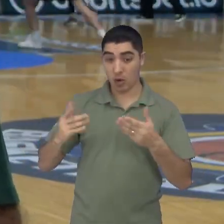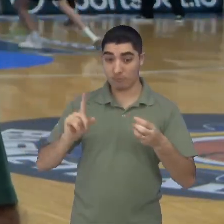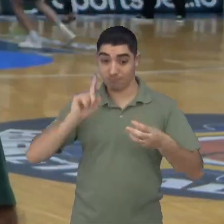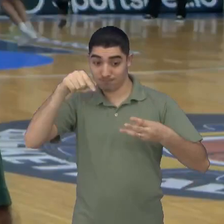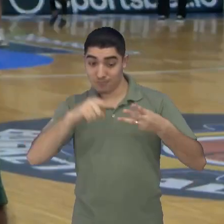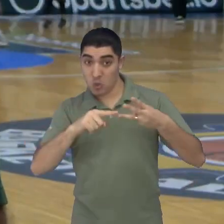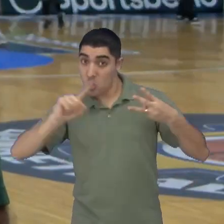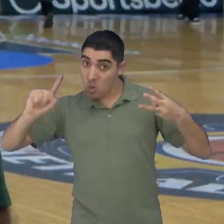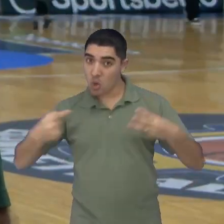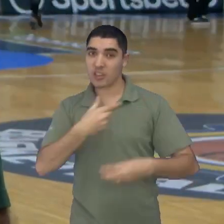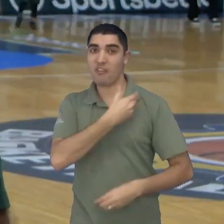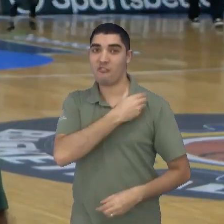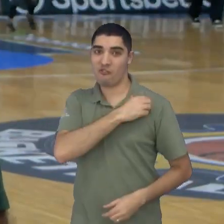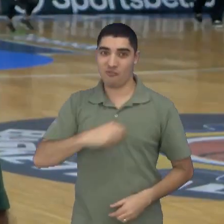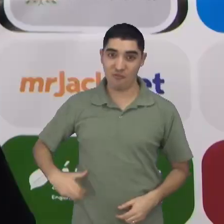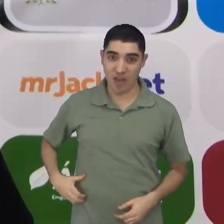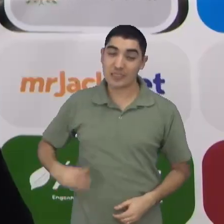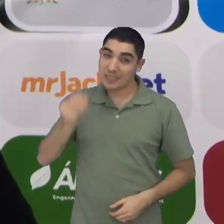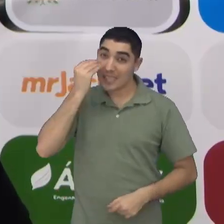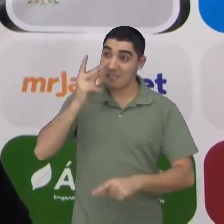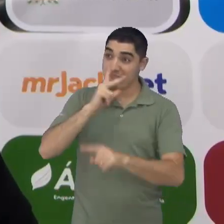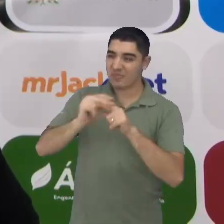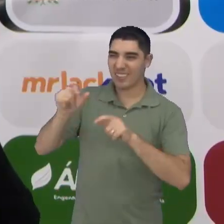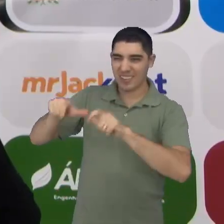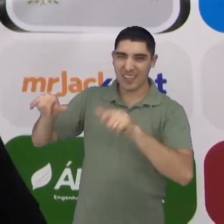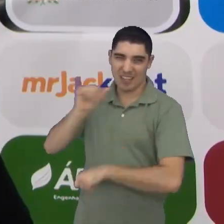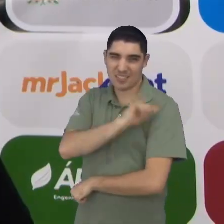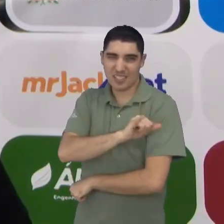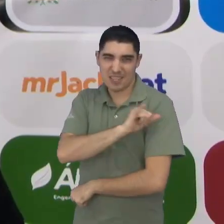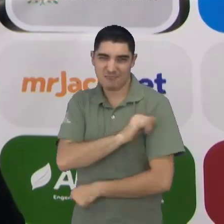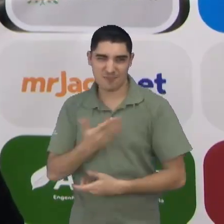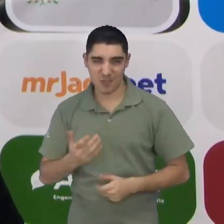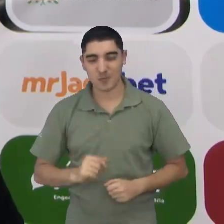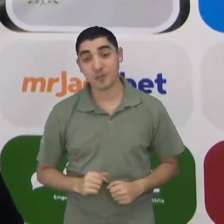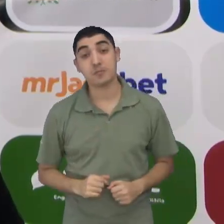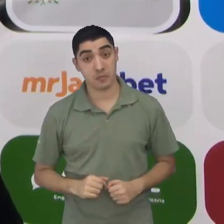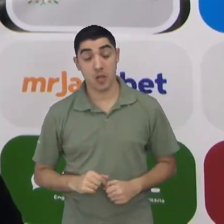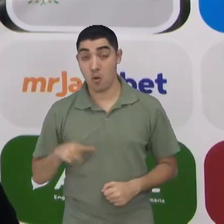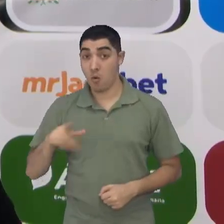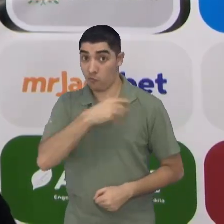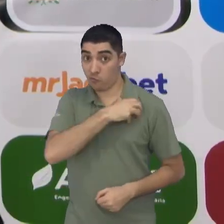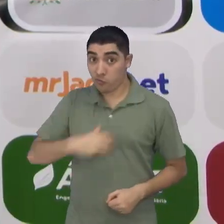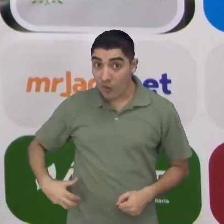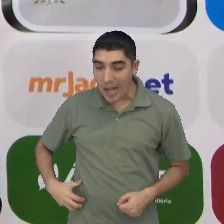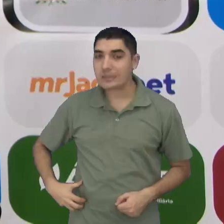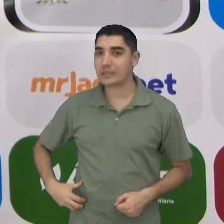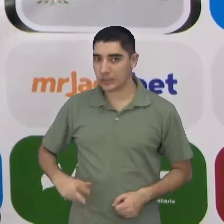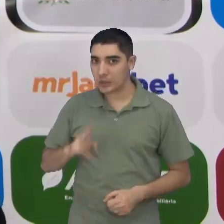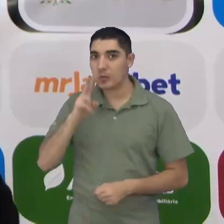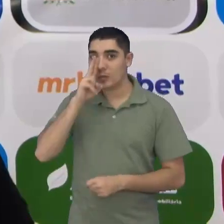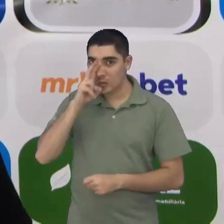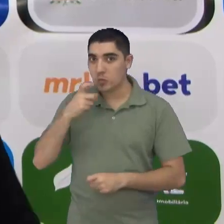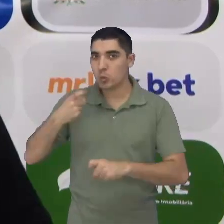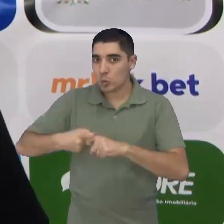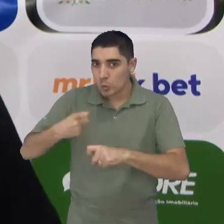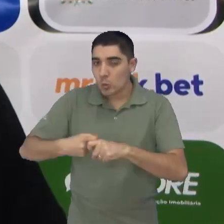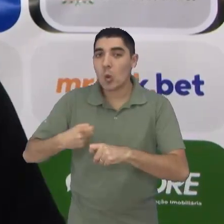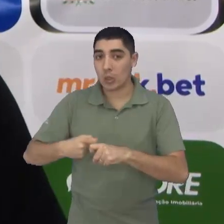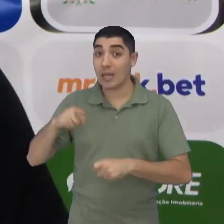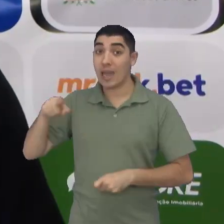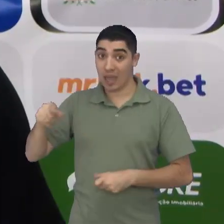a tripleta em cima dos cariocas. Vasco da Gama é um outro time muito forte, estão brigando lá em cima da